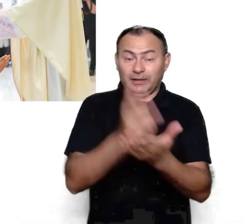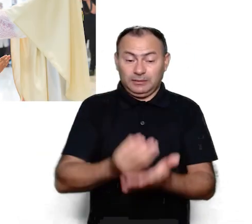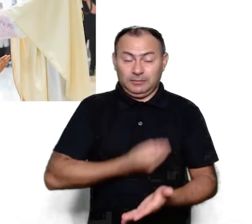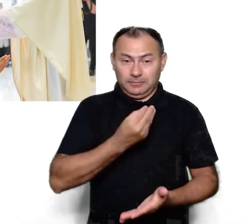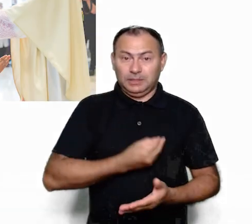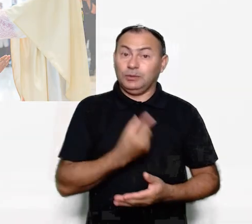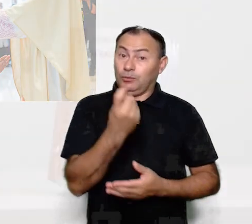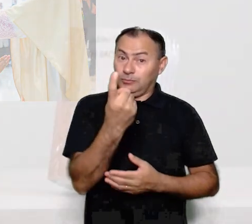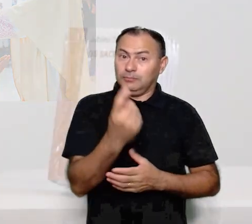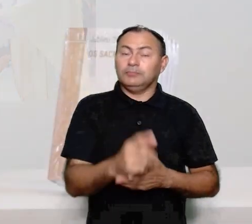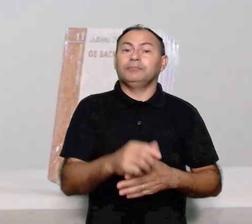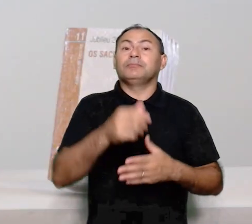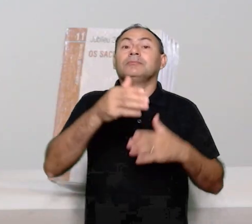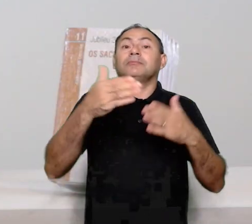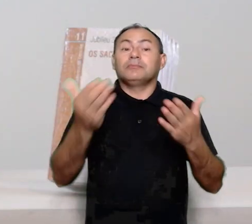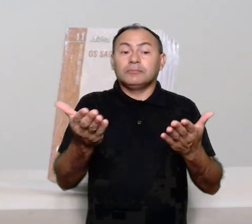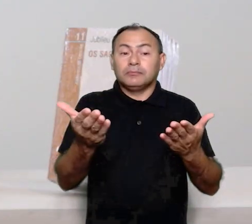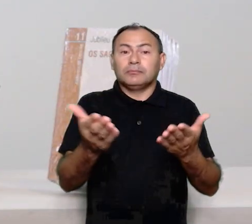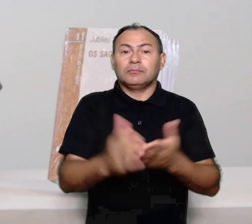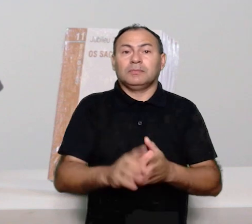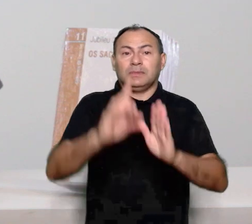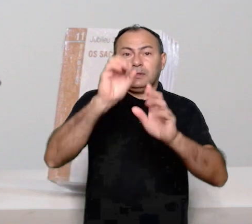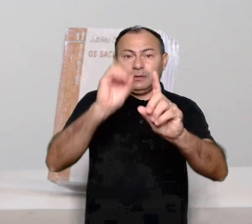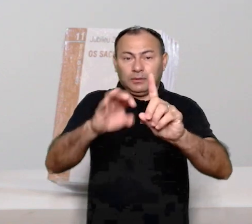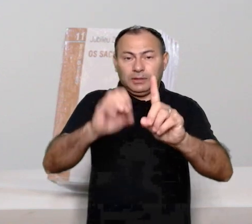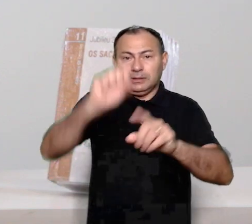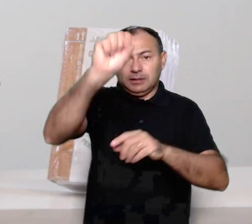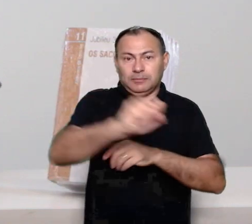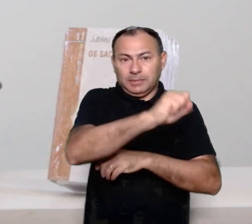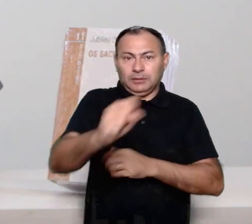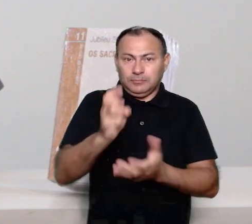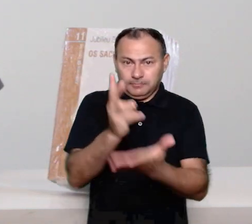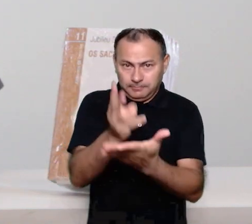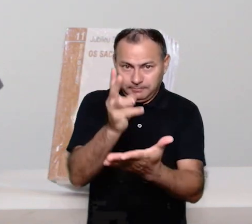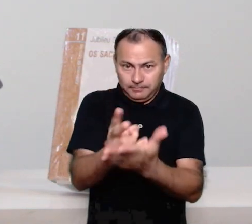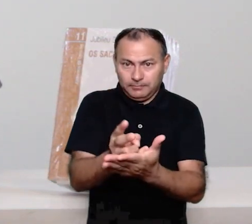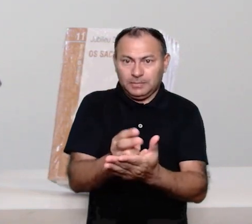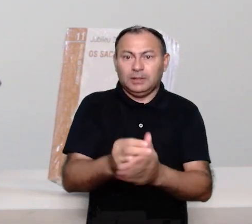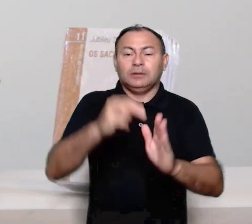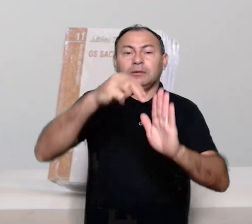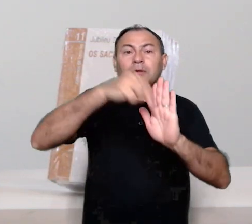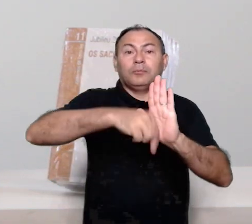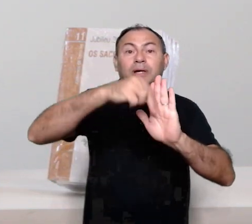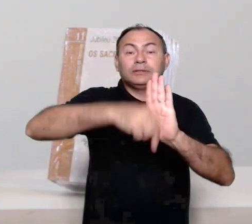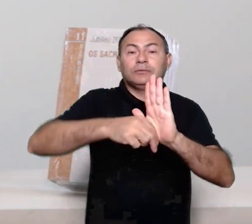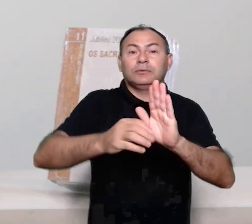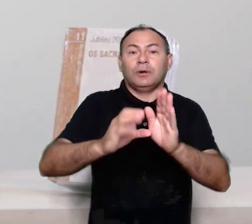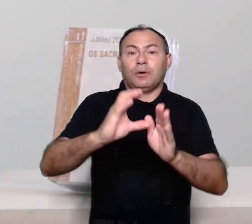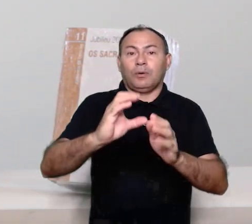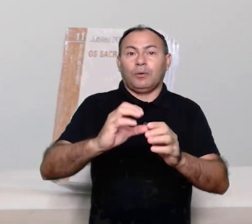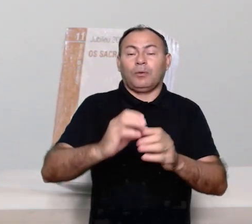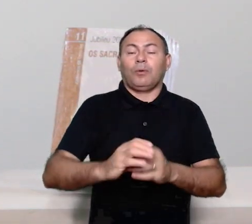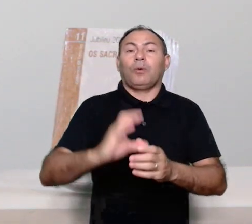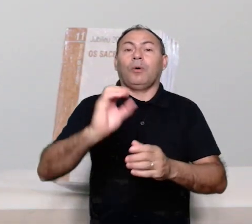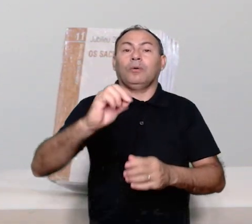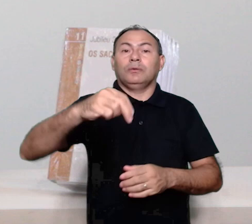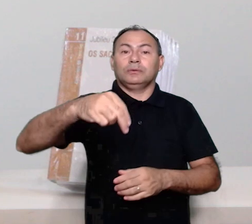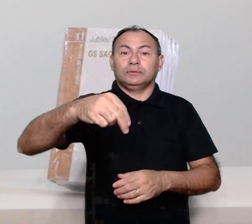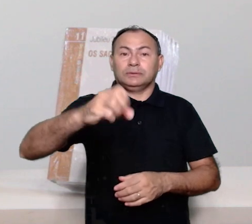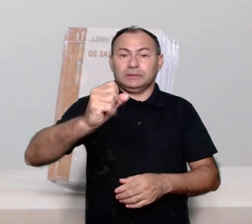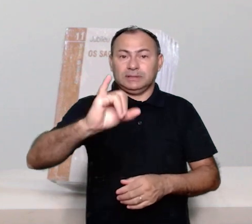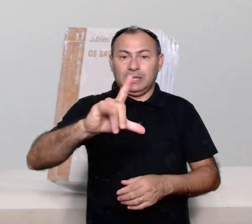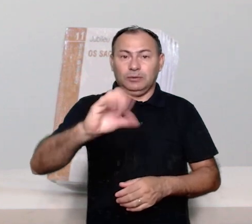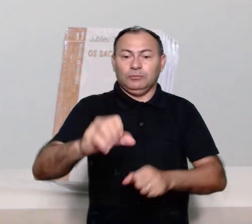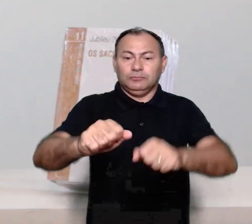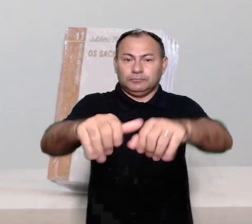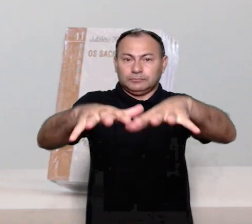vida. E aí, a doutrina sacramentária prossegue na normativa do Concílio de Trento e